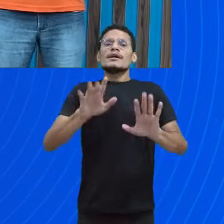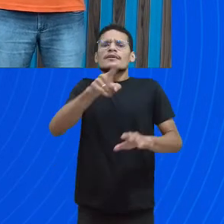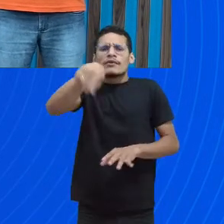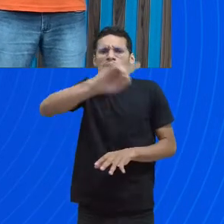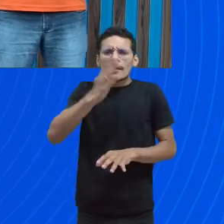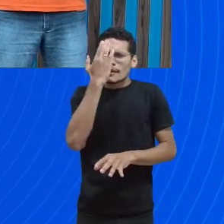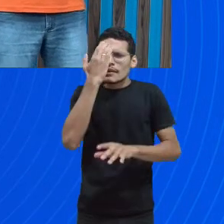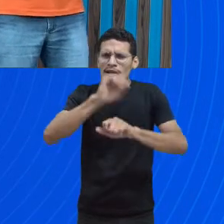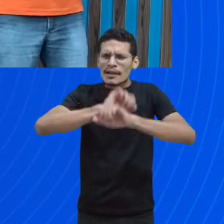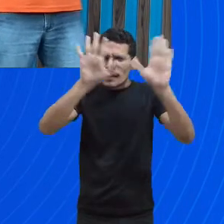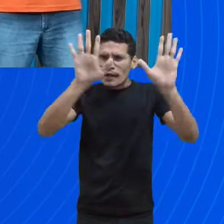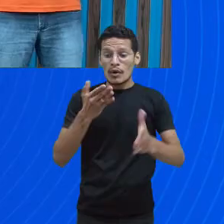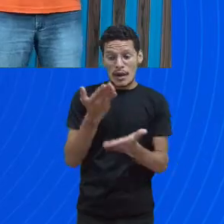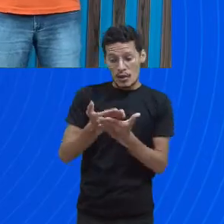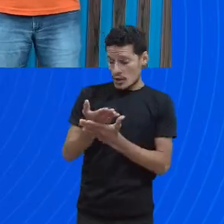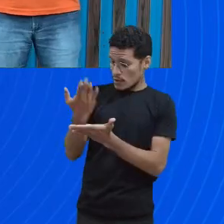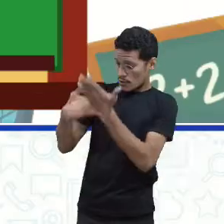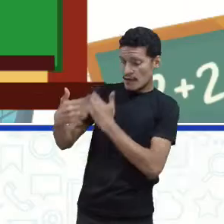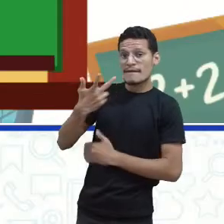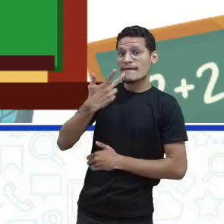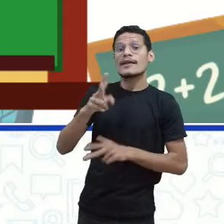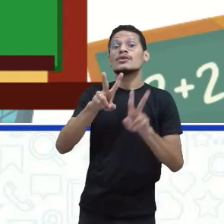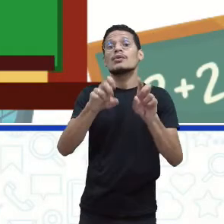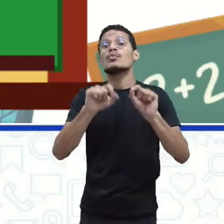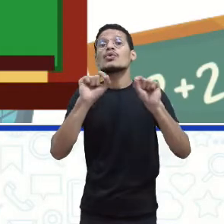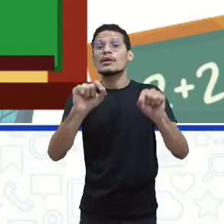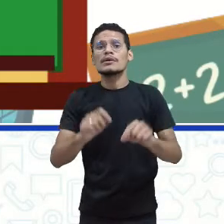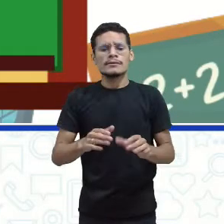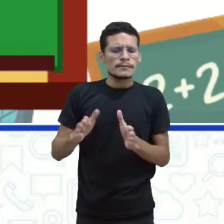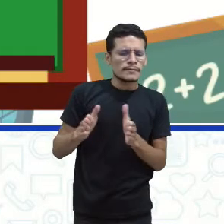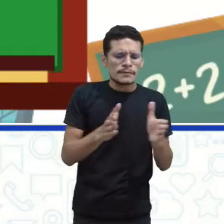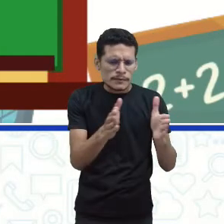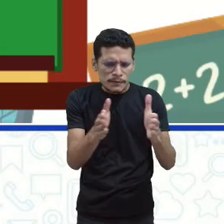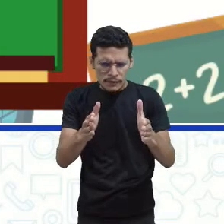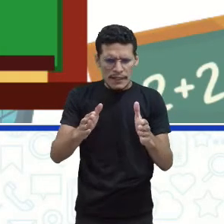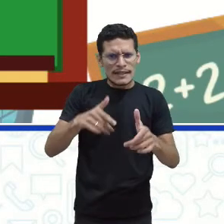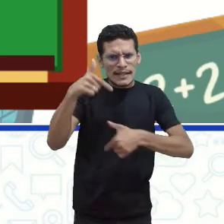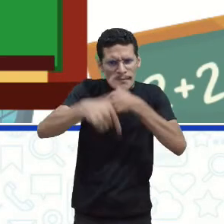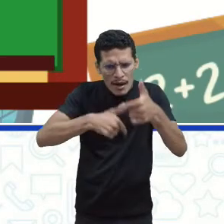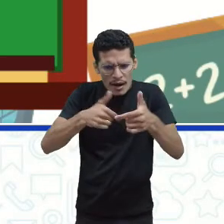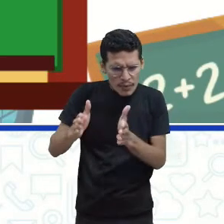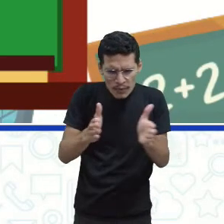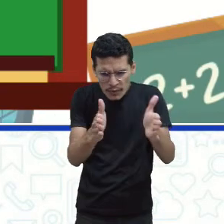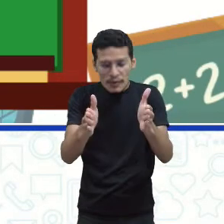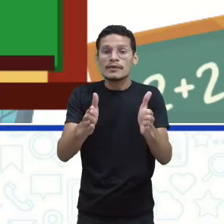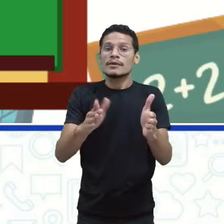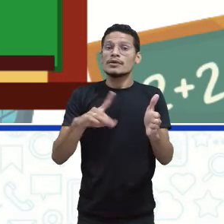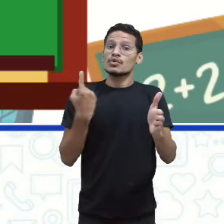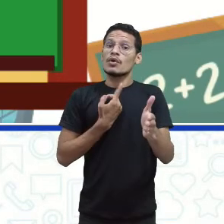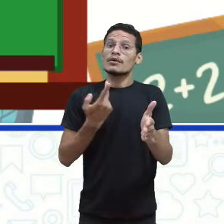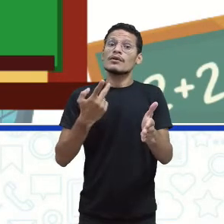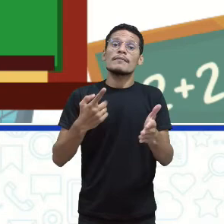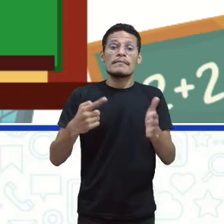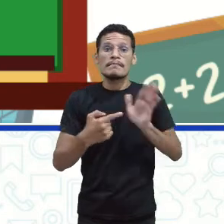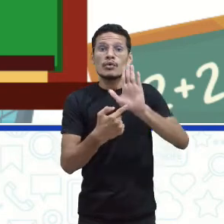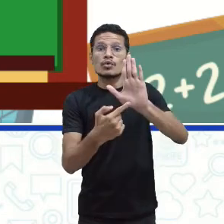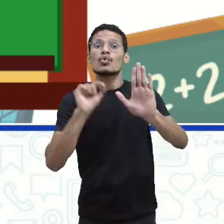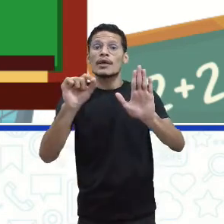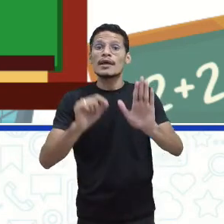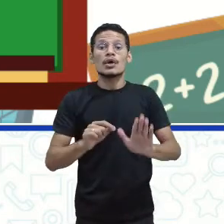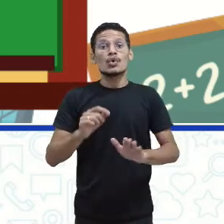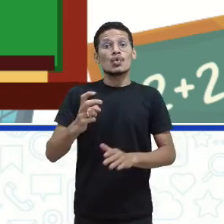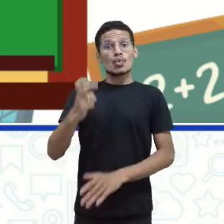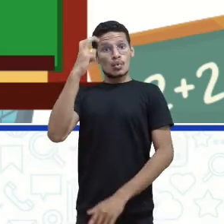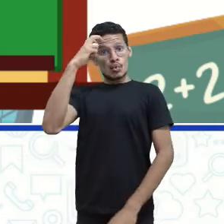claro para vocês, na aula passada a gente falou um pouco sobre, né, os caminhos do mundo do trabalho, nós enfatizamos a cultura maker